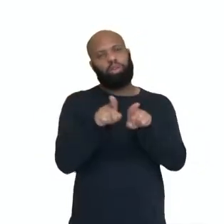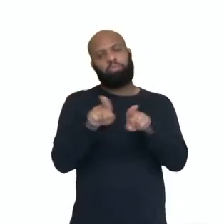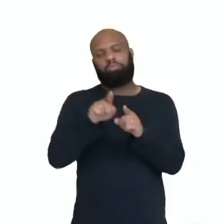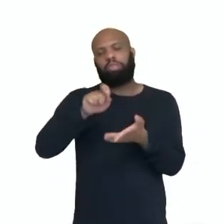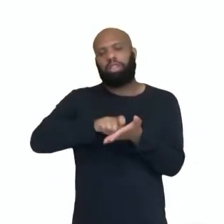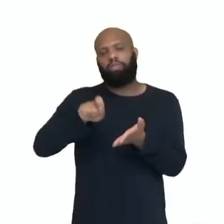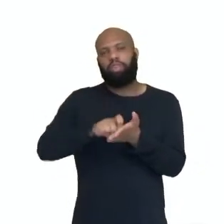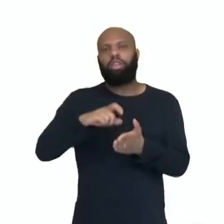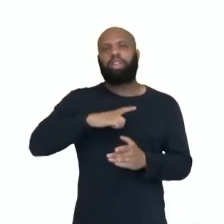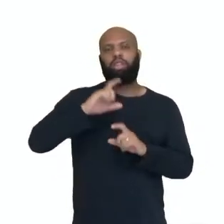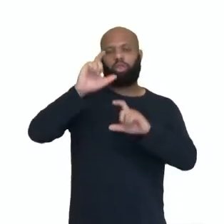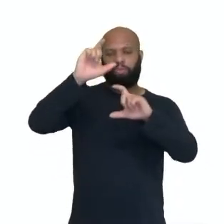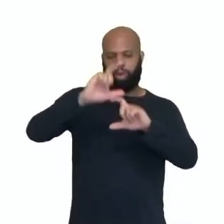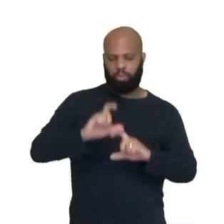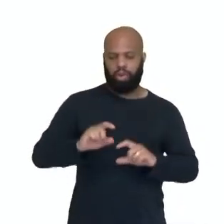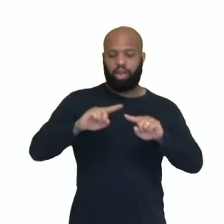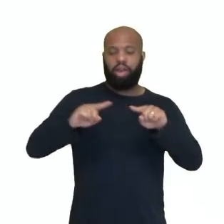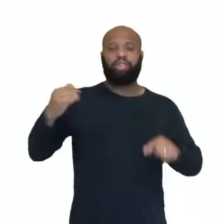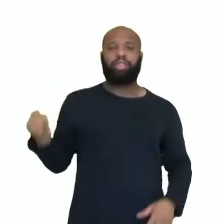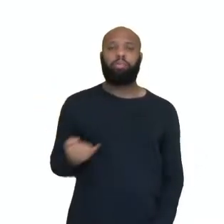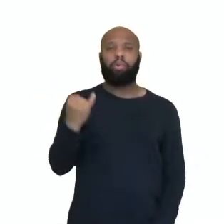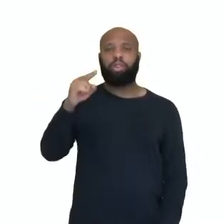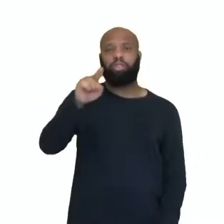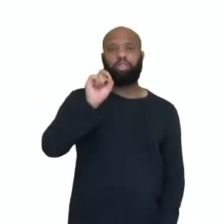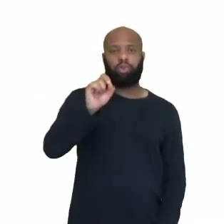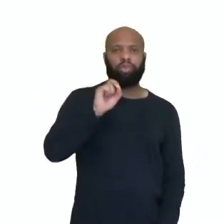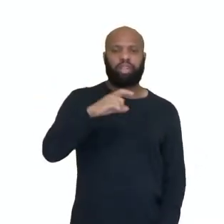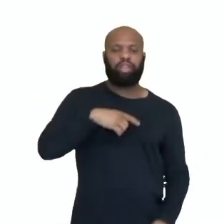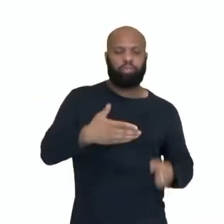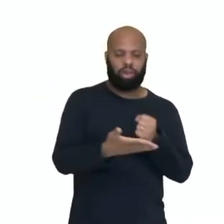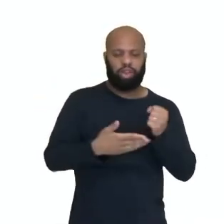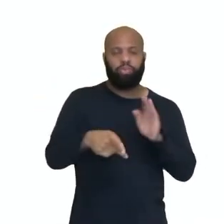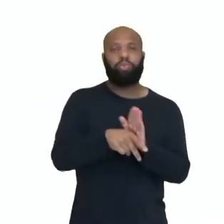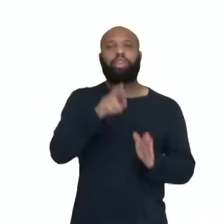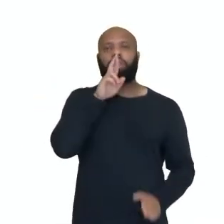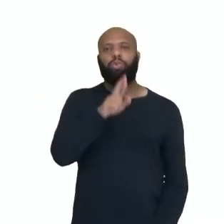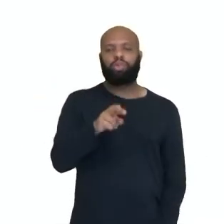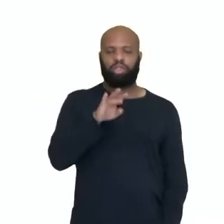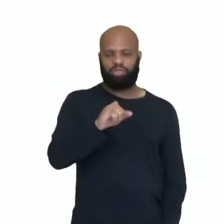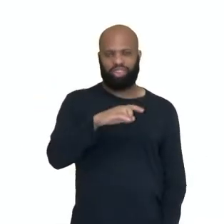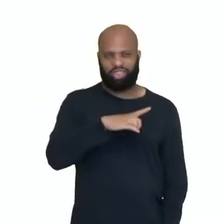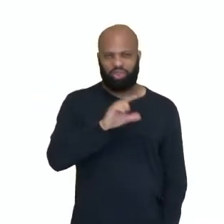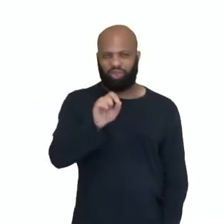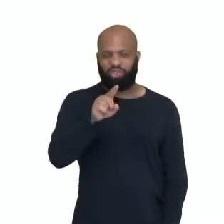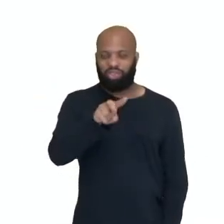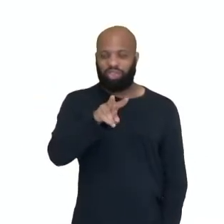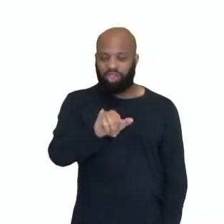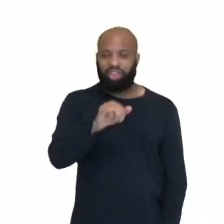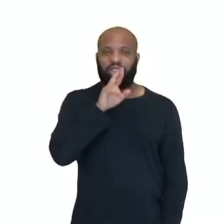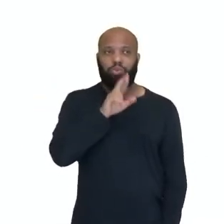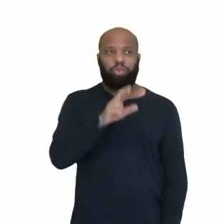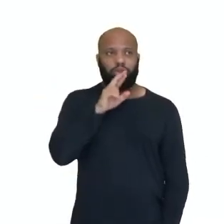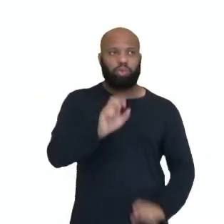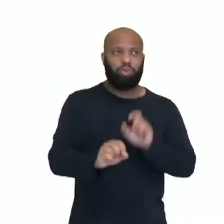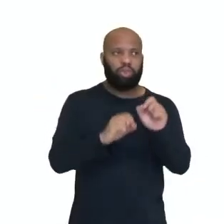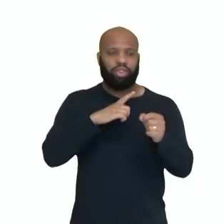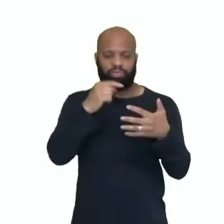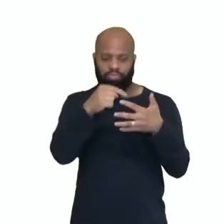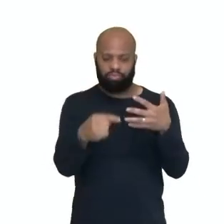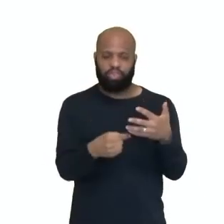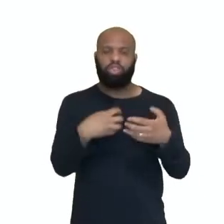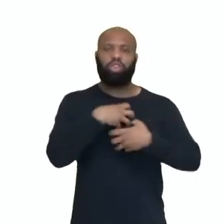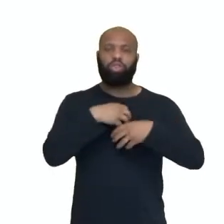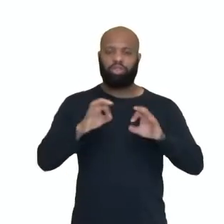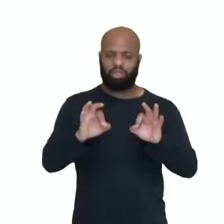anotado em tópicos. O importante é que vocês não percam a essência da resposta, que vocês tenham essa resposta, né, com os itens